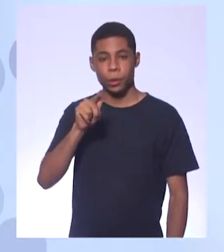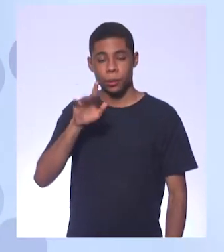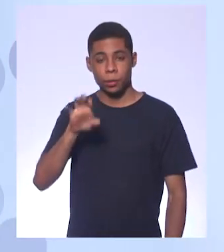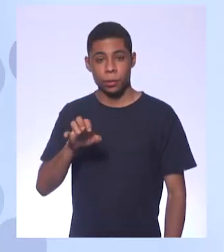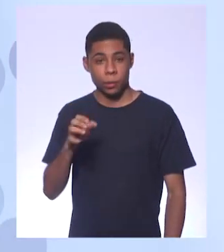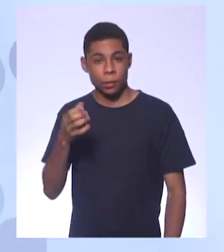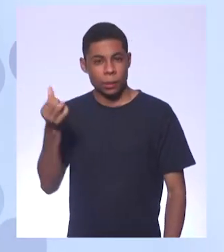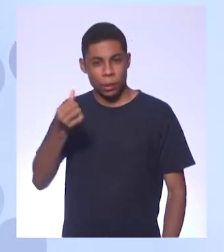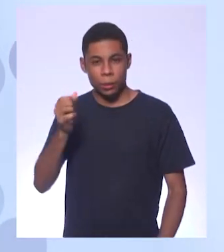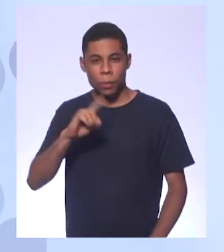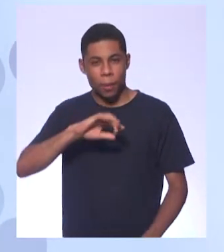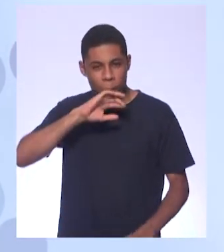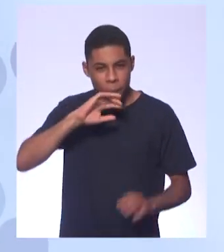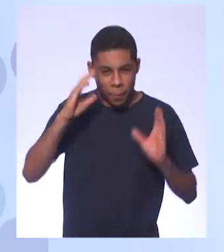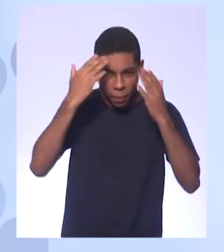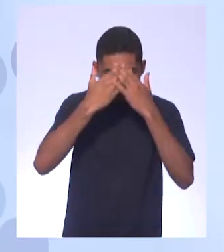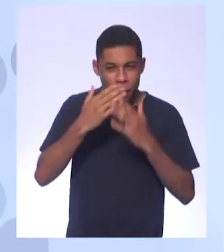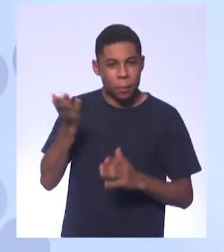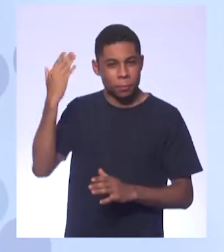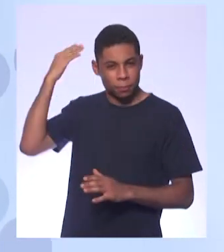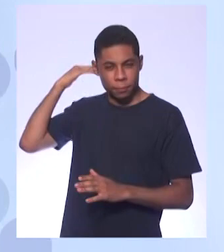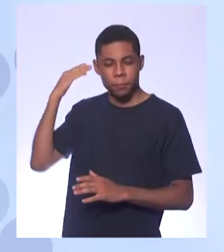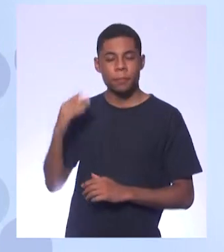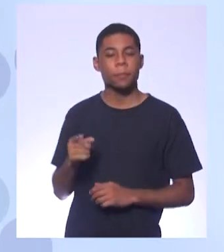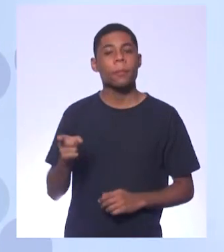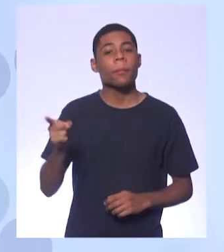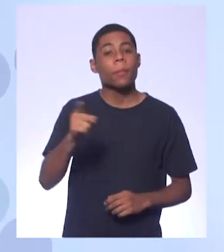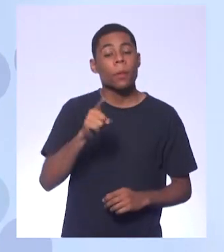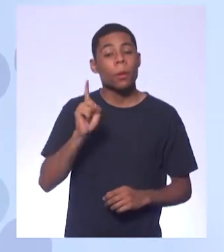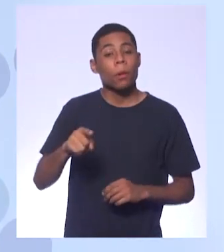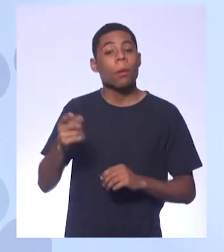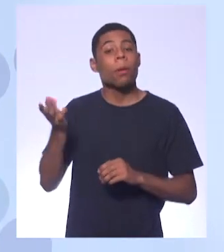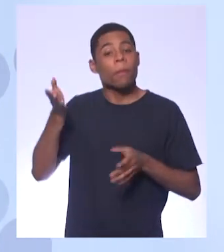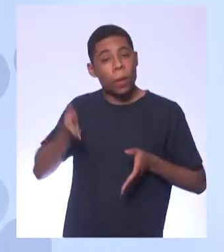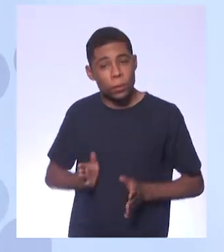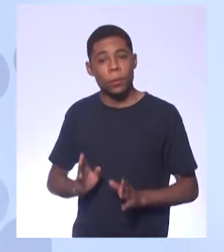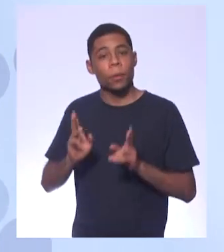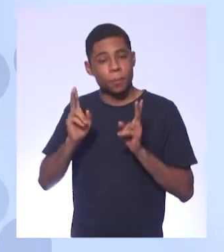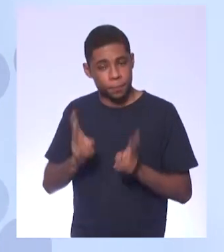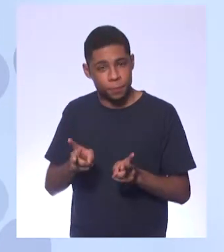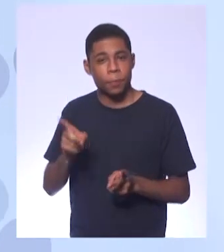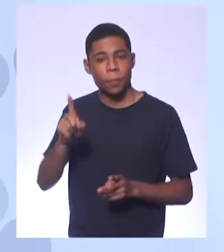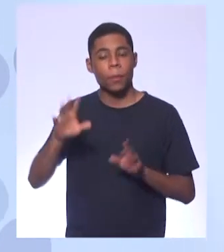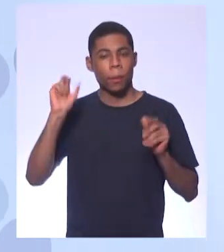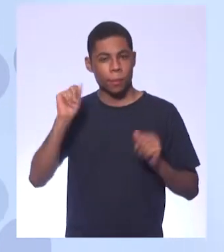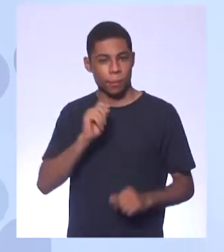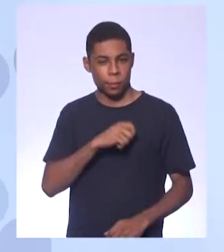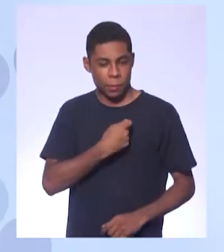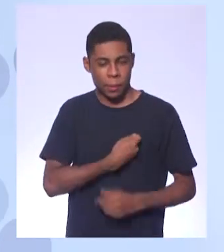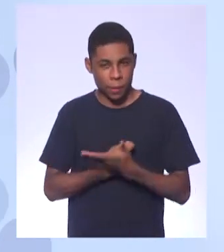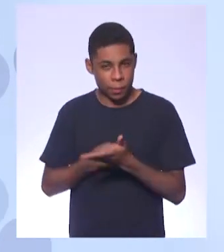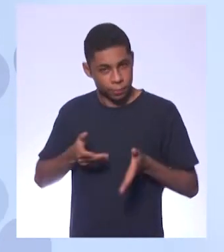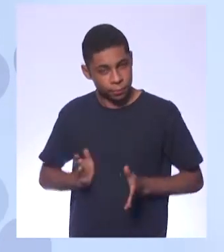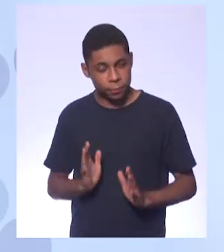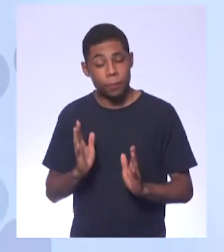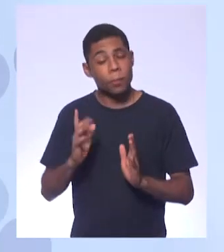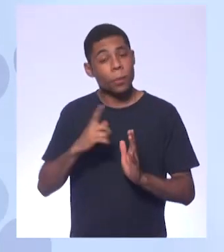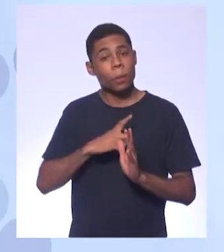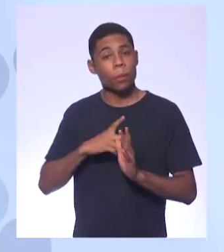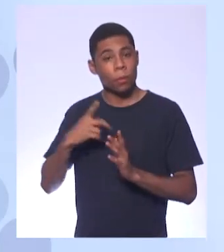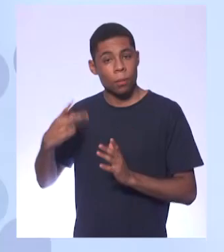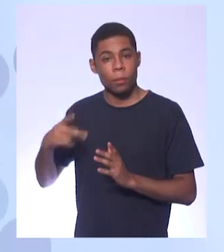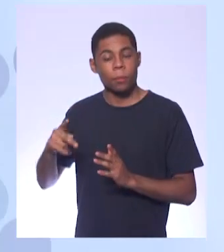época e que ele era de nacionalidade espanhola. Então, obviamente, ficou claramente assim uma